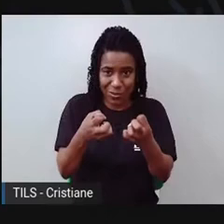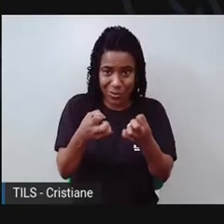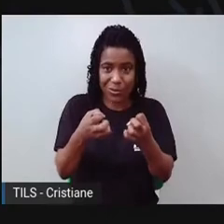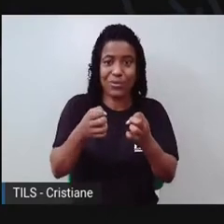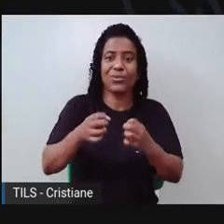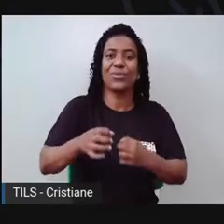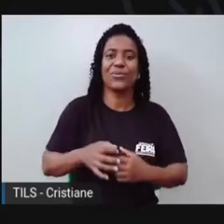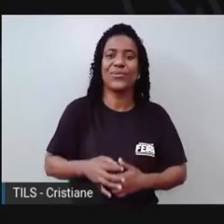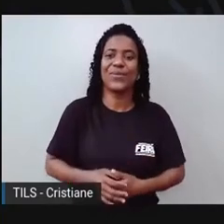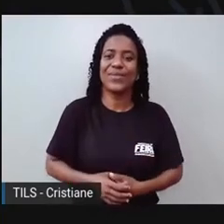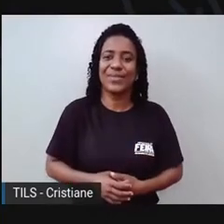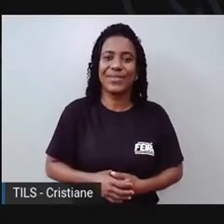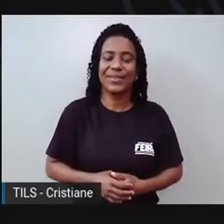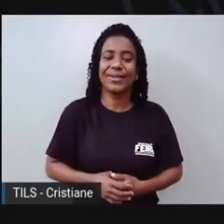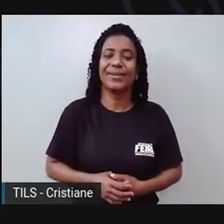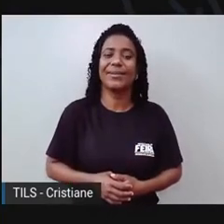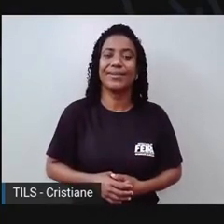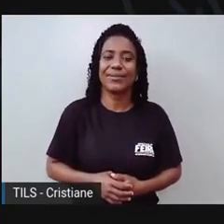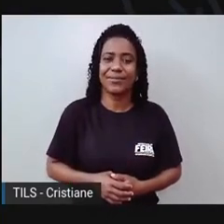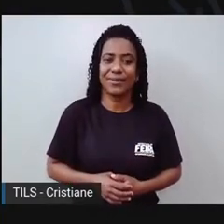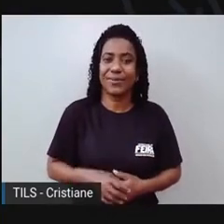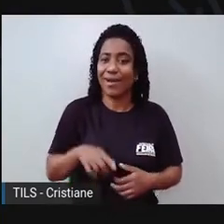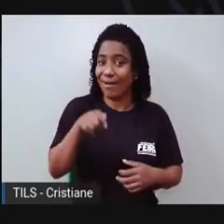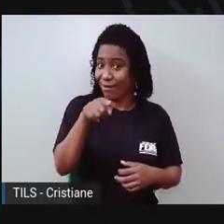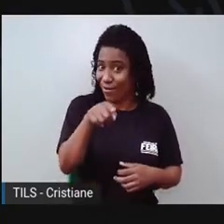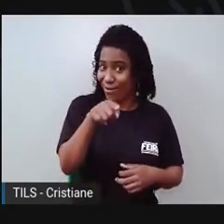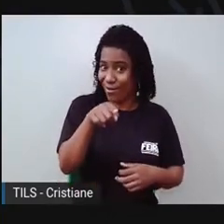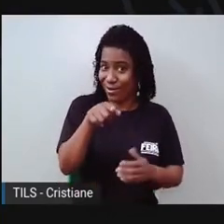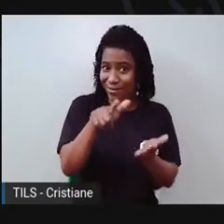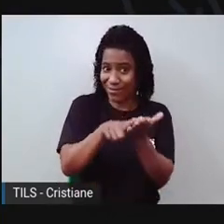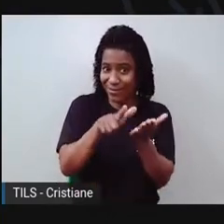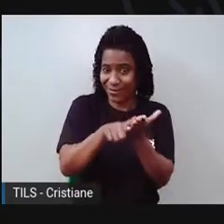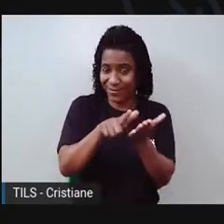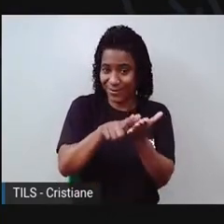E a gente vai torcer esse papel.